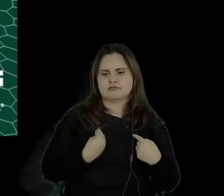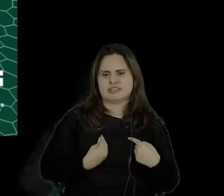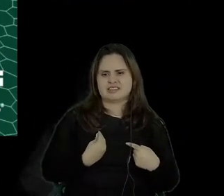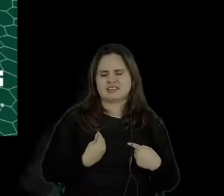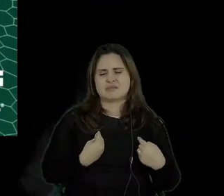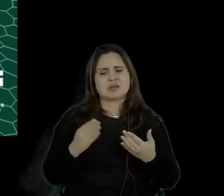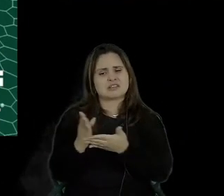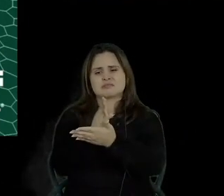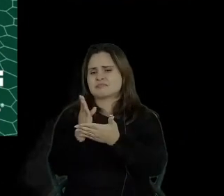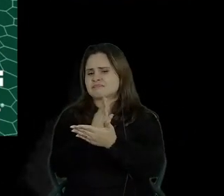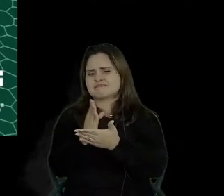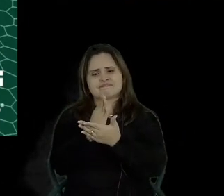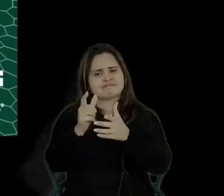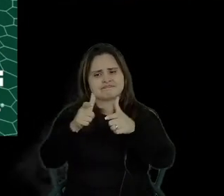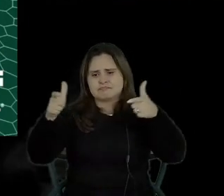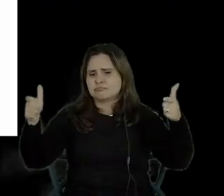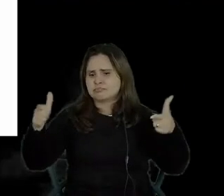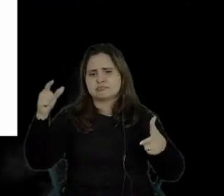não sobrevive. Próximo.